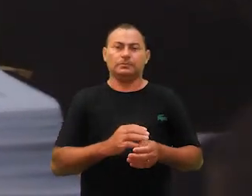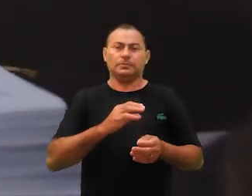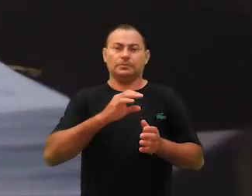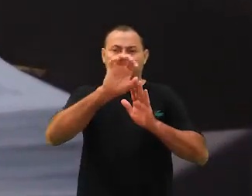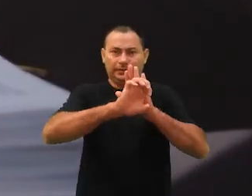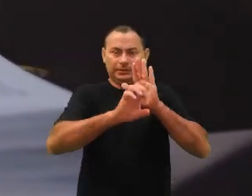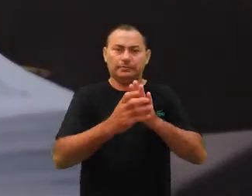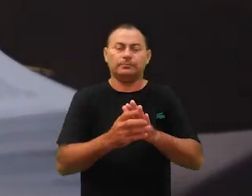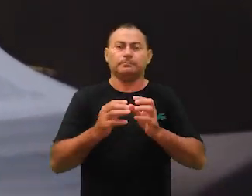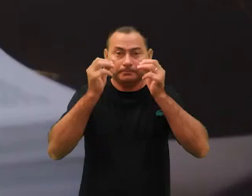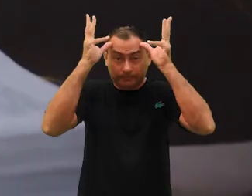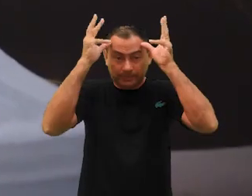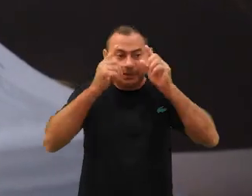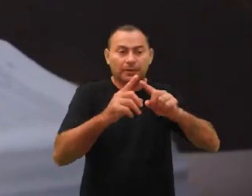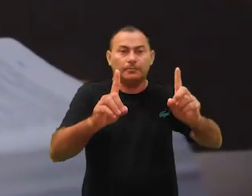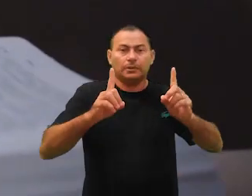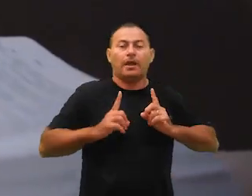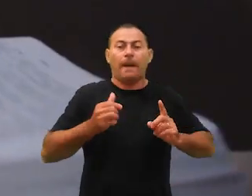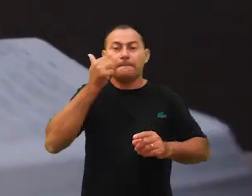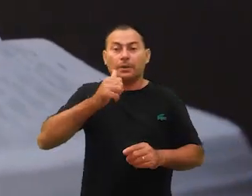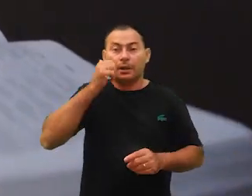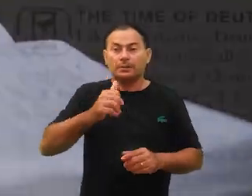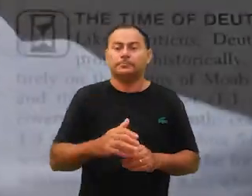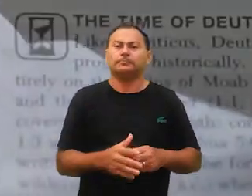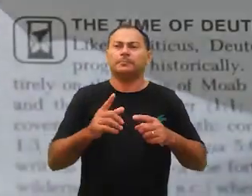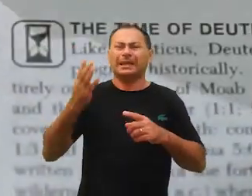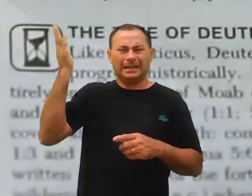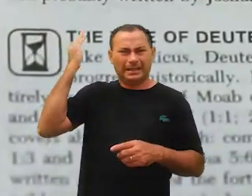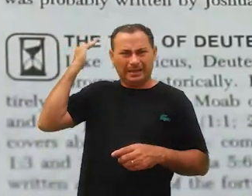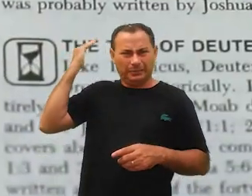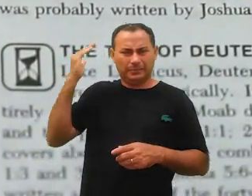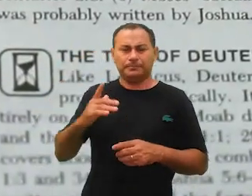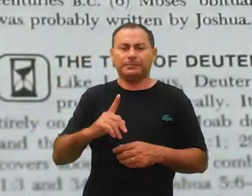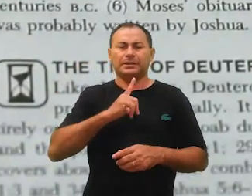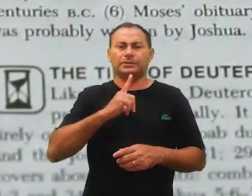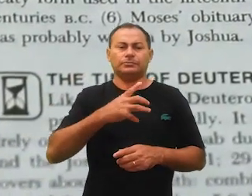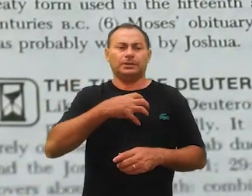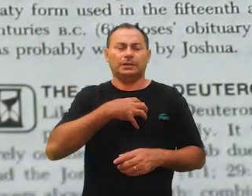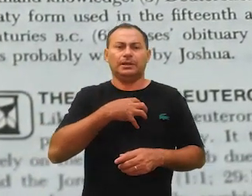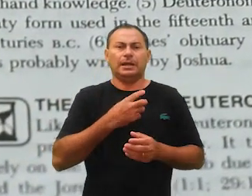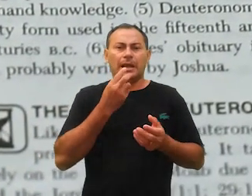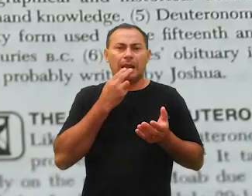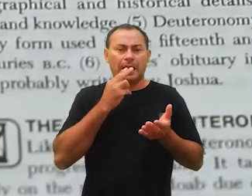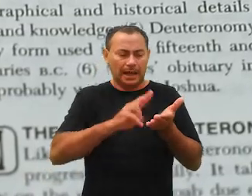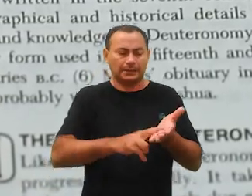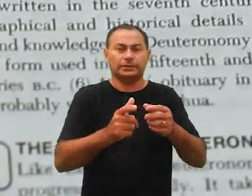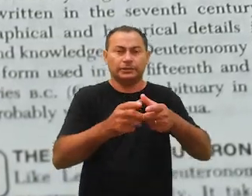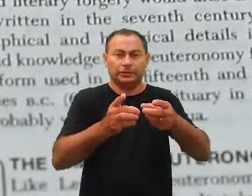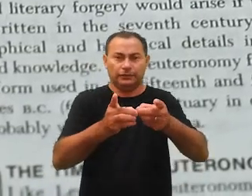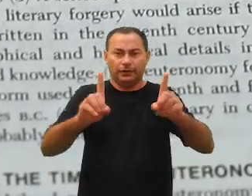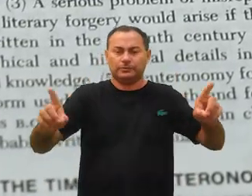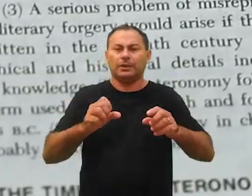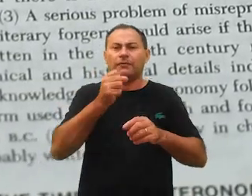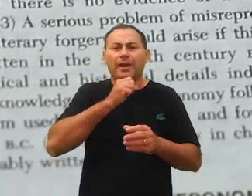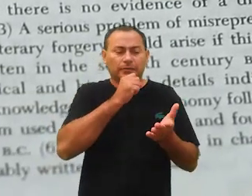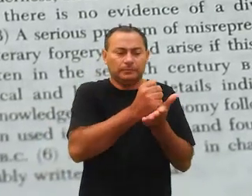que Moisés fez esta concessão para proteger as mulheres. Naquele tempo, eles tinham um tipo de carta de divórcio.